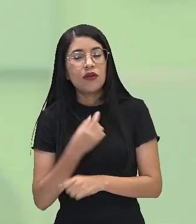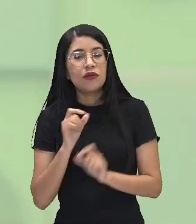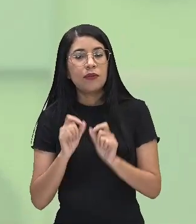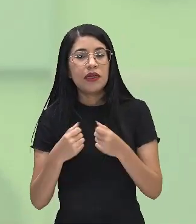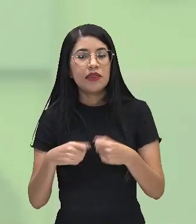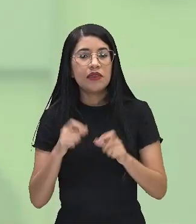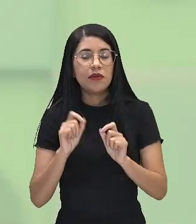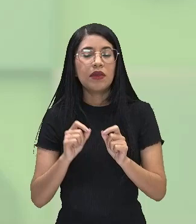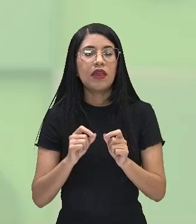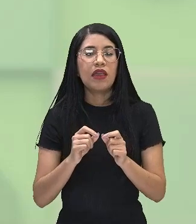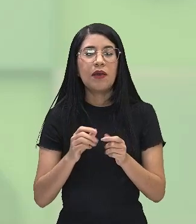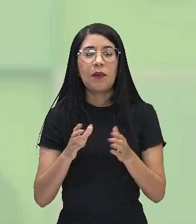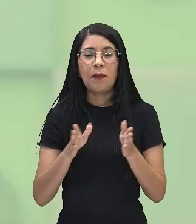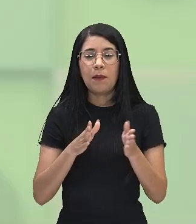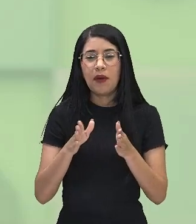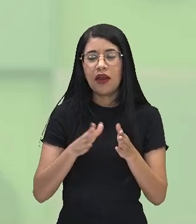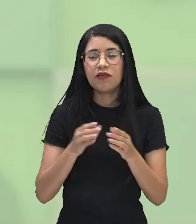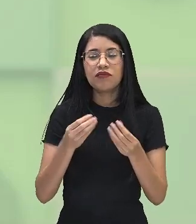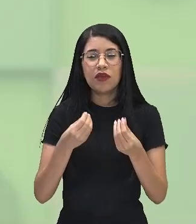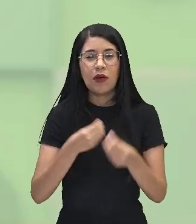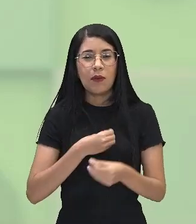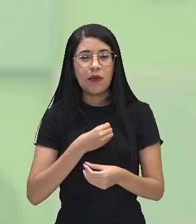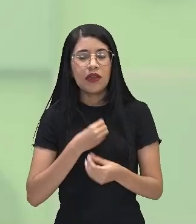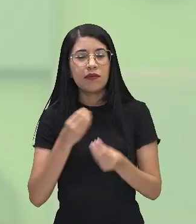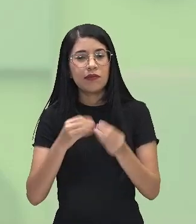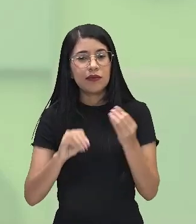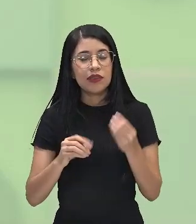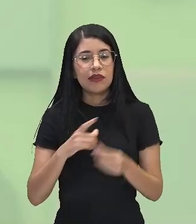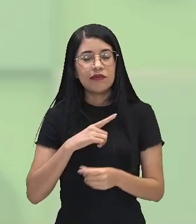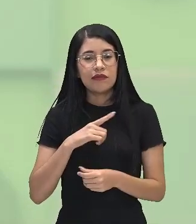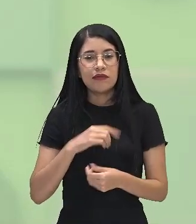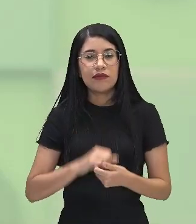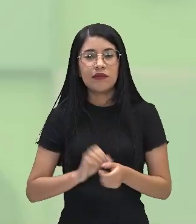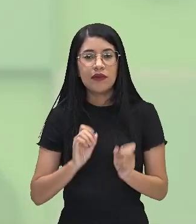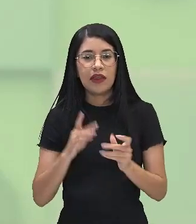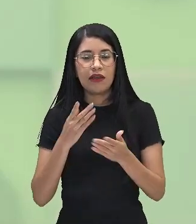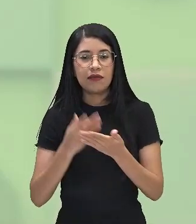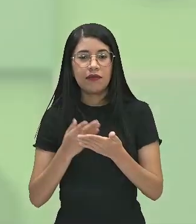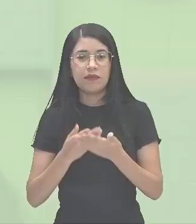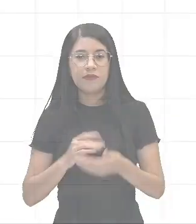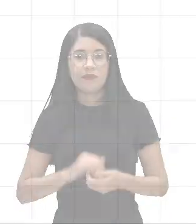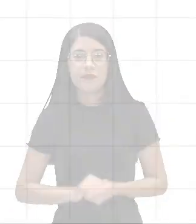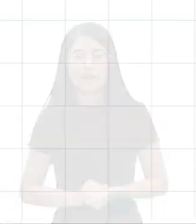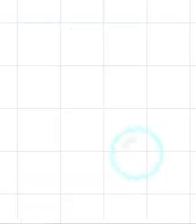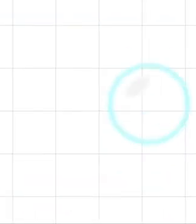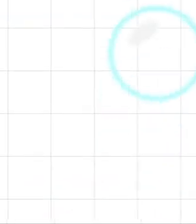aí por esse período com grandes prejuízos, certo? Essa foi a nossa aula.